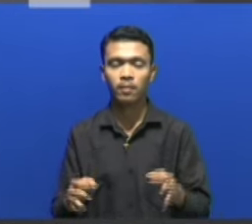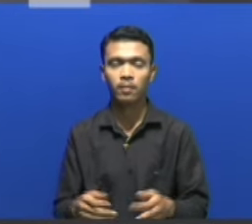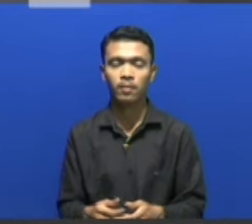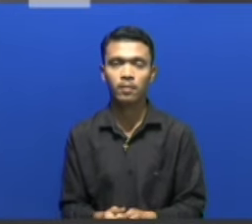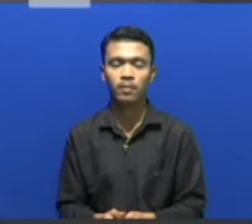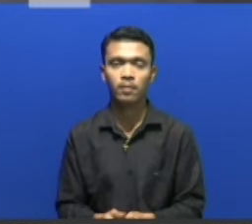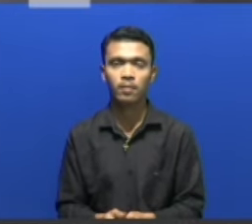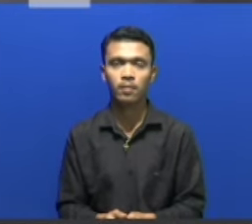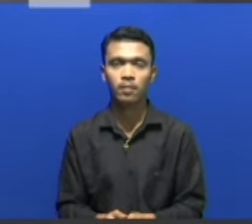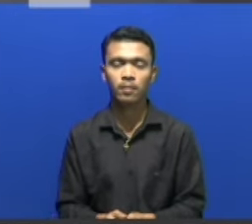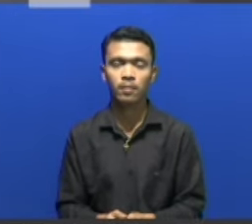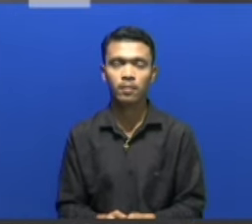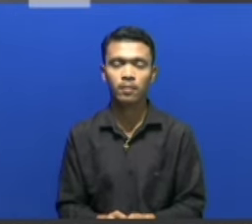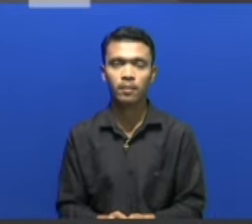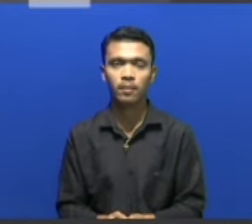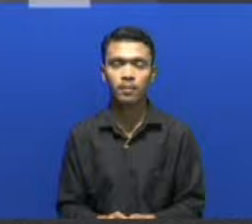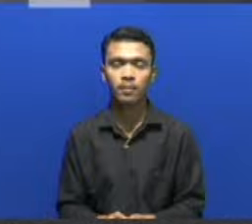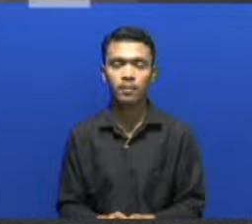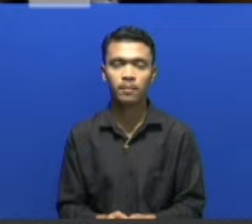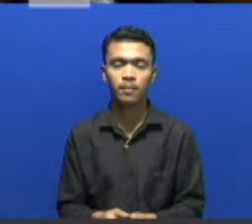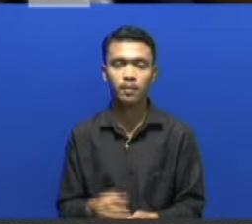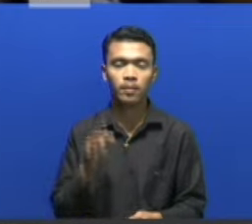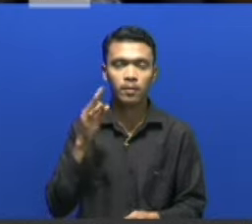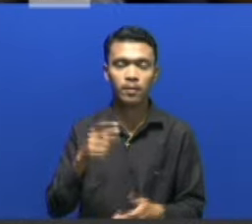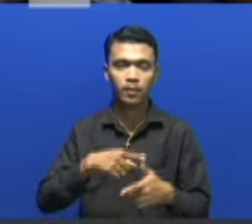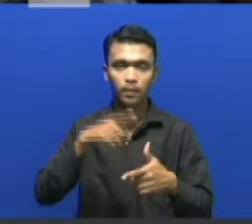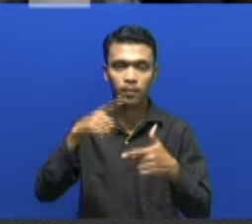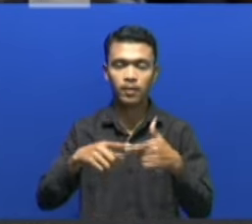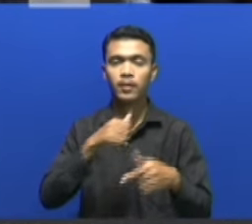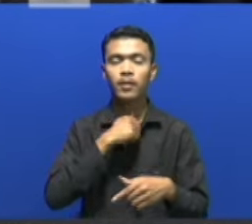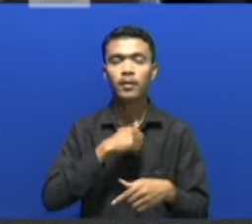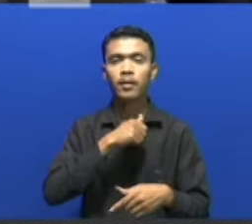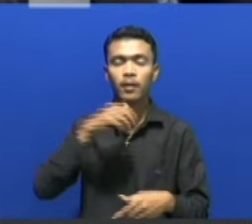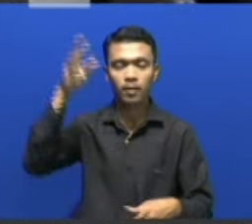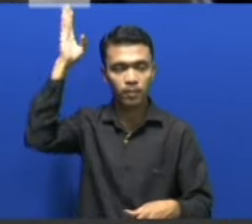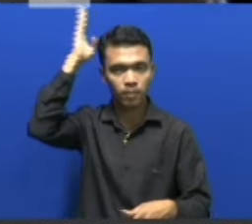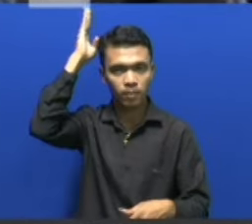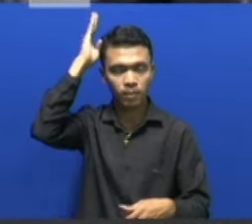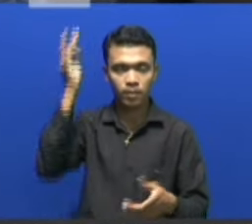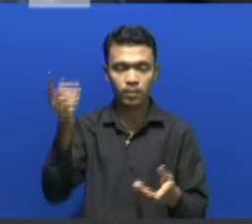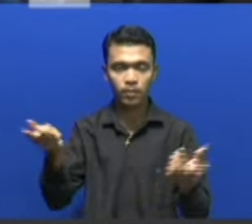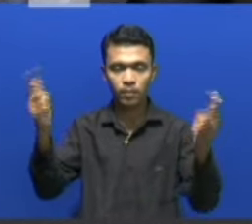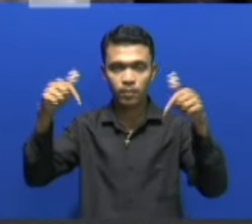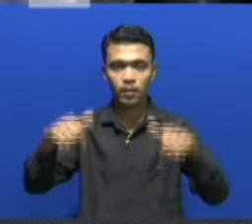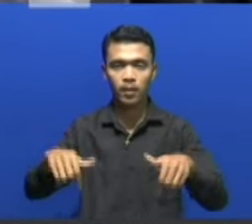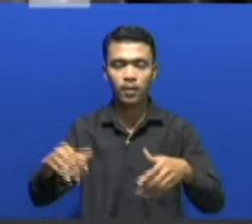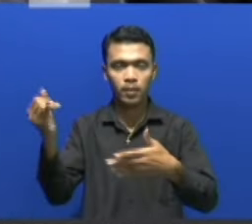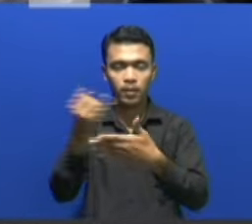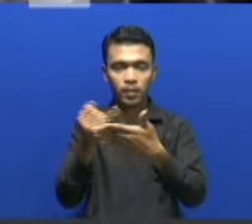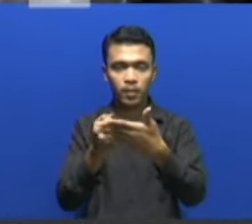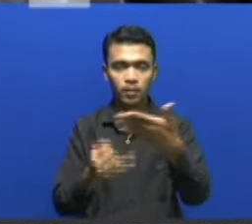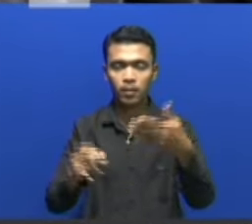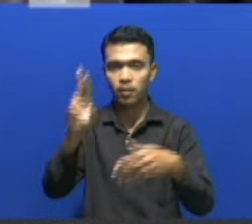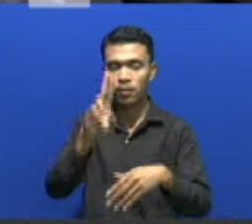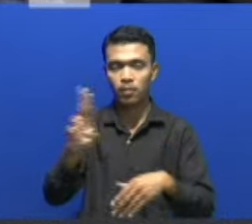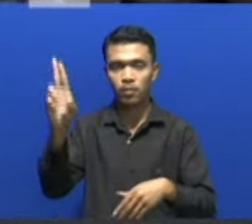iha bangira amu belo kon fila husi simu nobel la pas mai ne antau espanu kita nemak Ami usa para